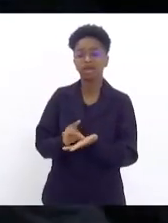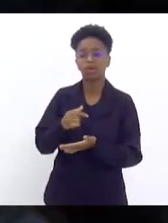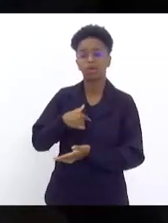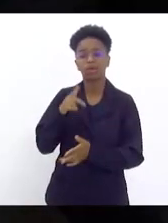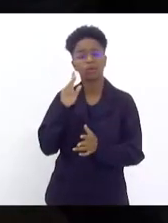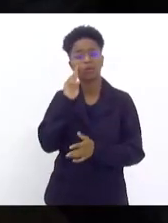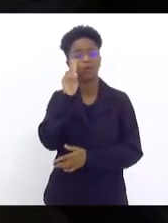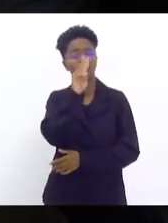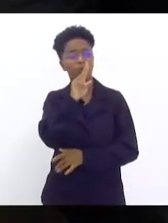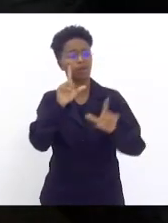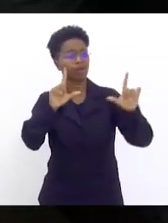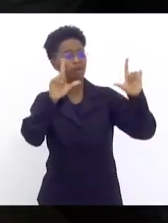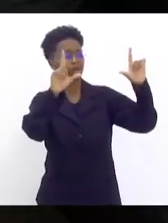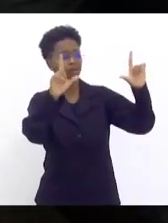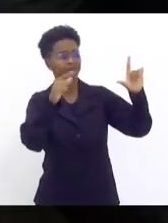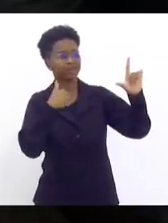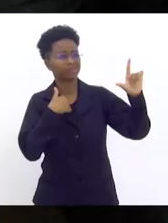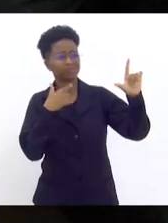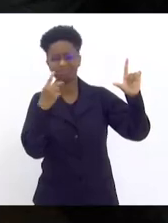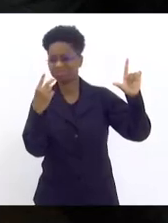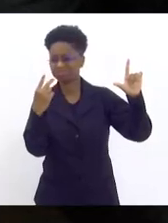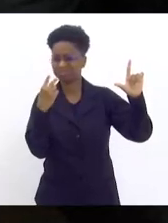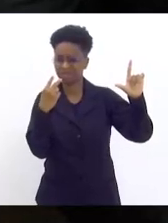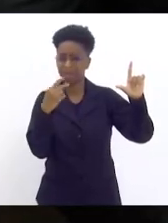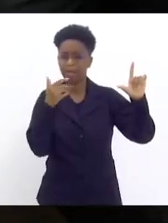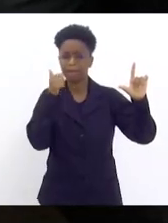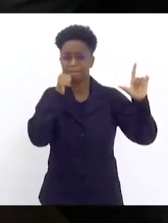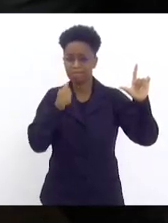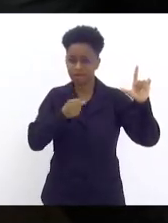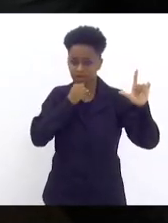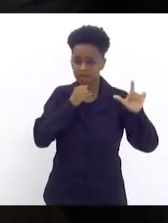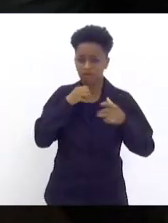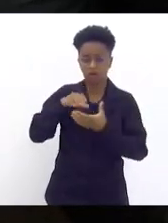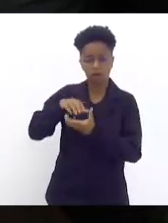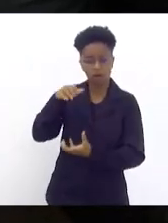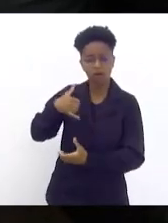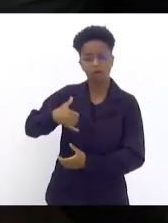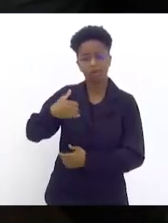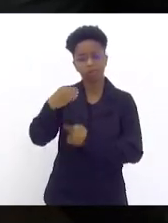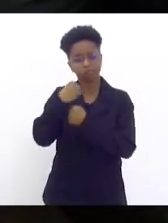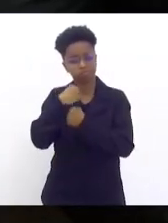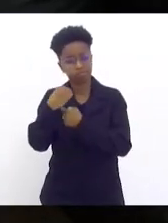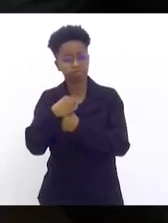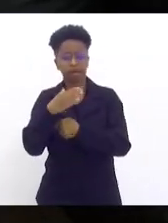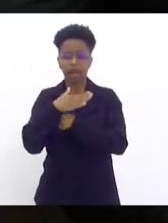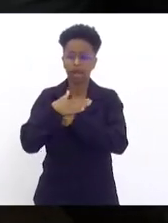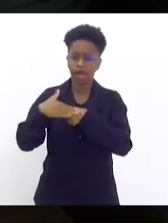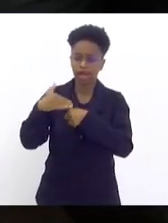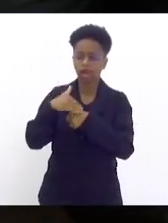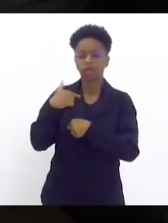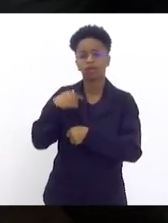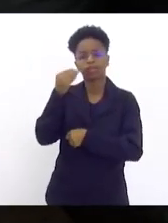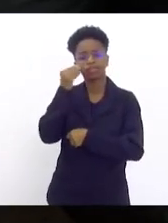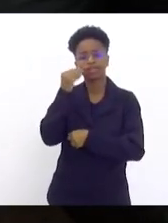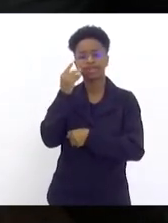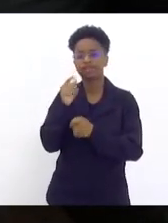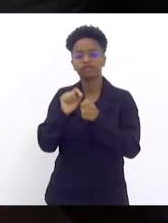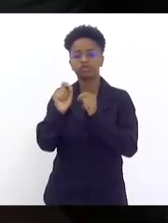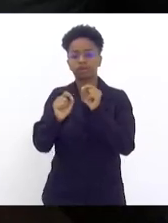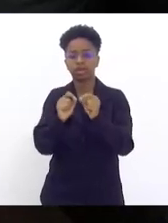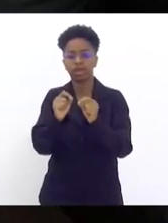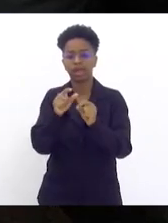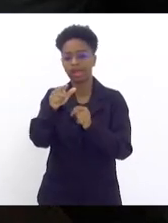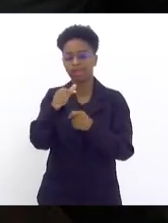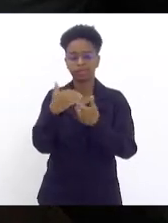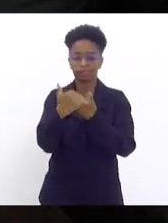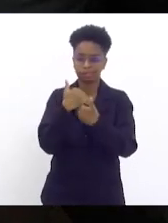eu olho ali para aquele telão fico olhando para mim criada por vó com todo carinho eu tento sempre fazer o que minha avó recomenda quer ter